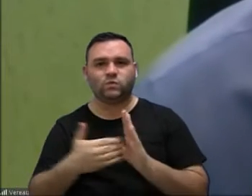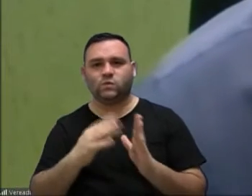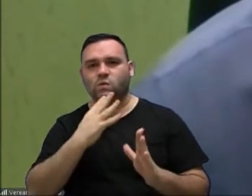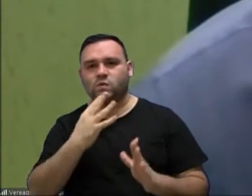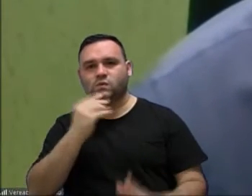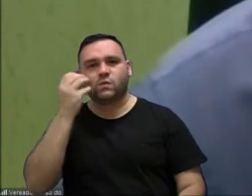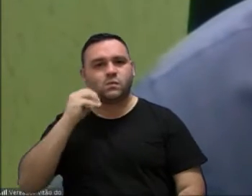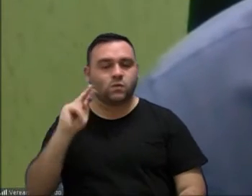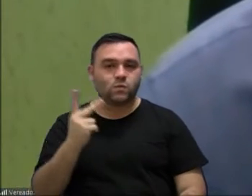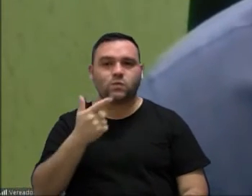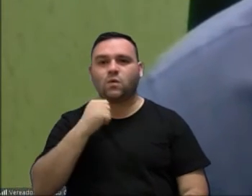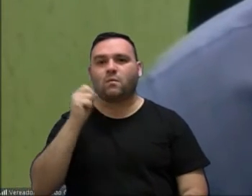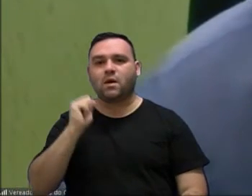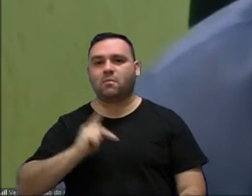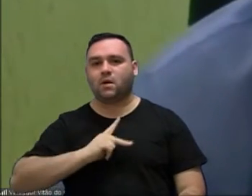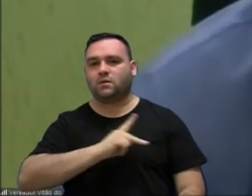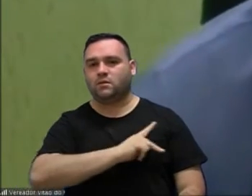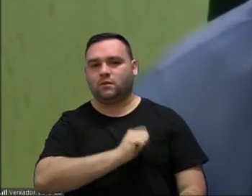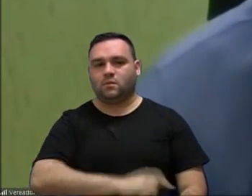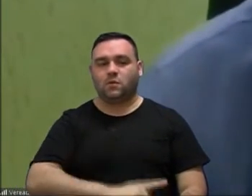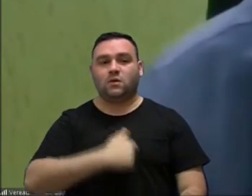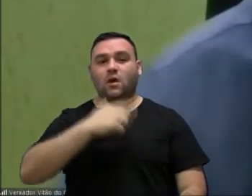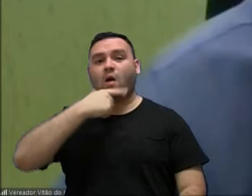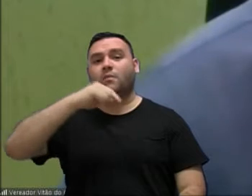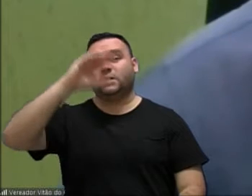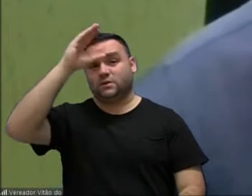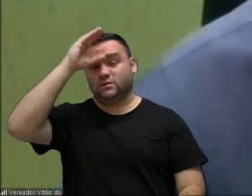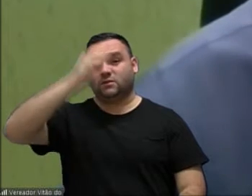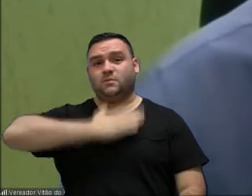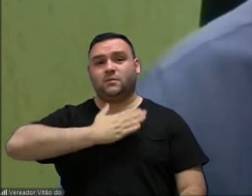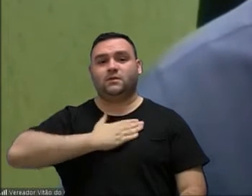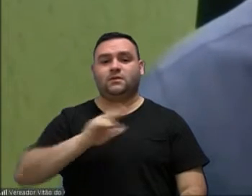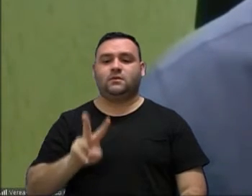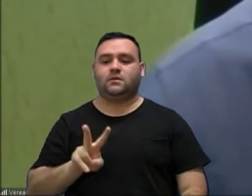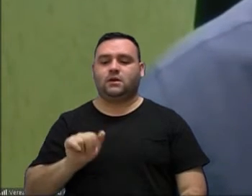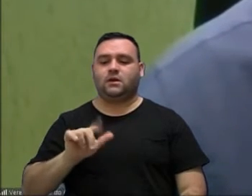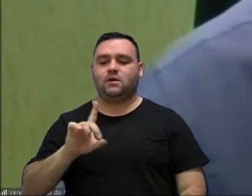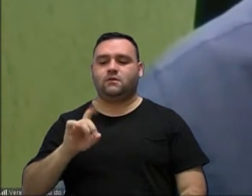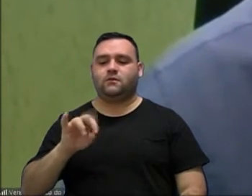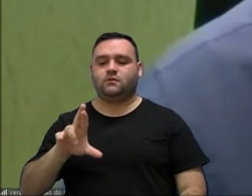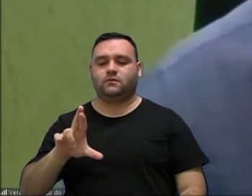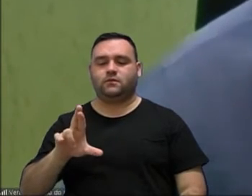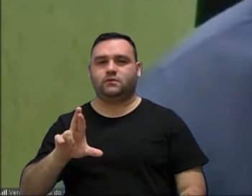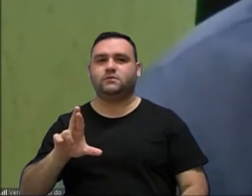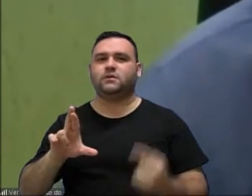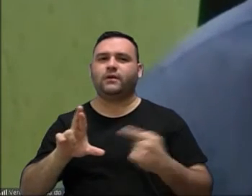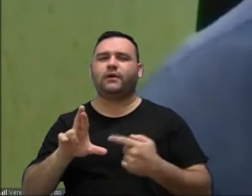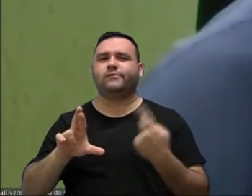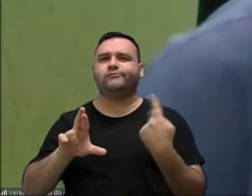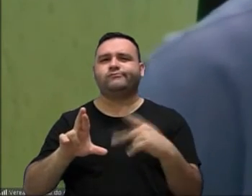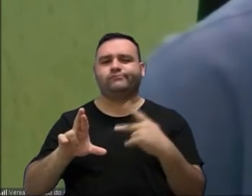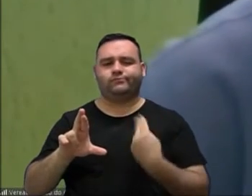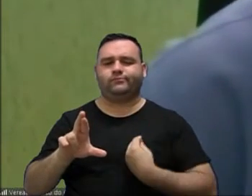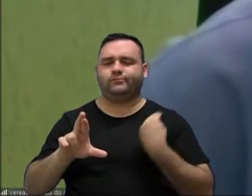aí, o Hudson, o Apolo, ao meu tio, o meu tio Valdir, a vida,